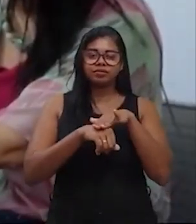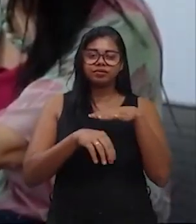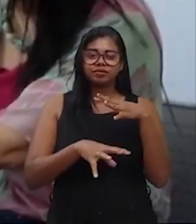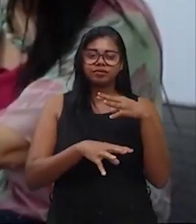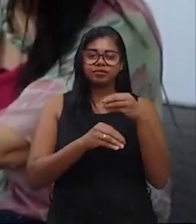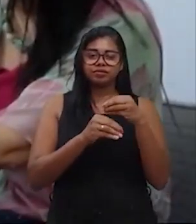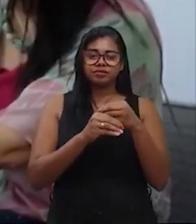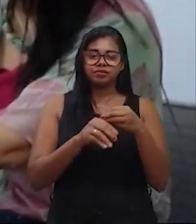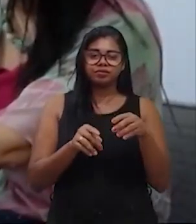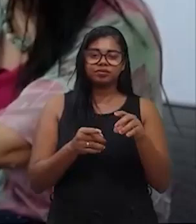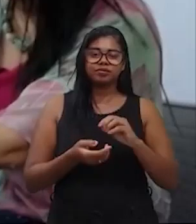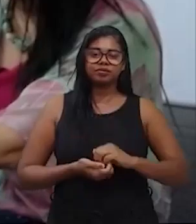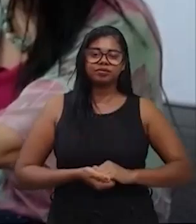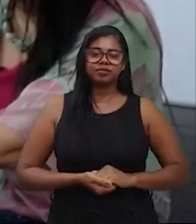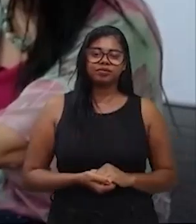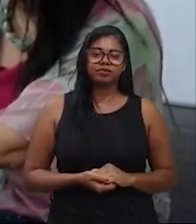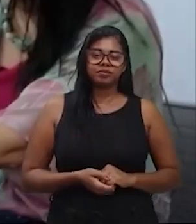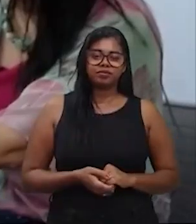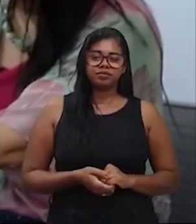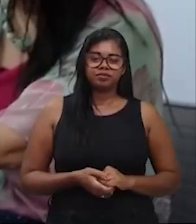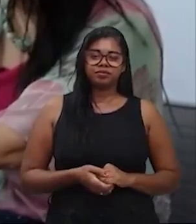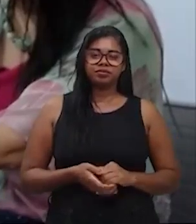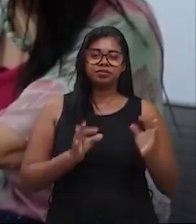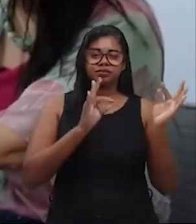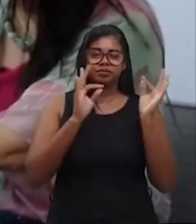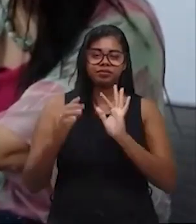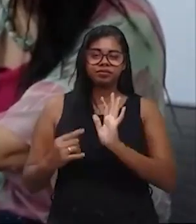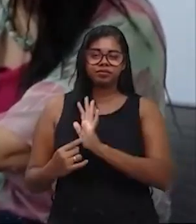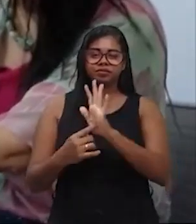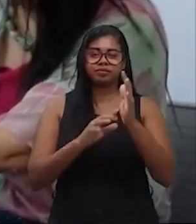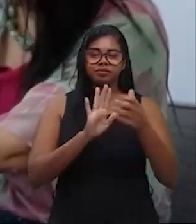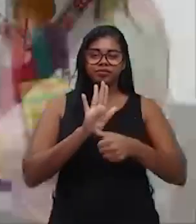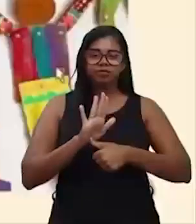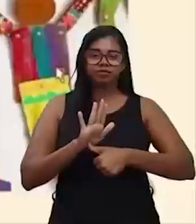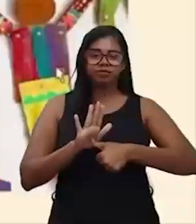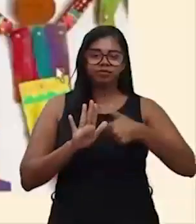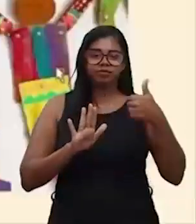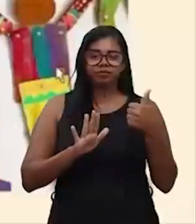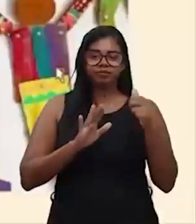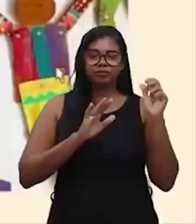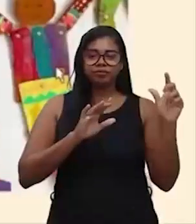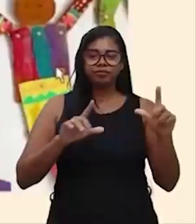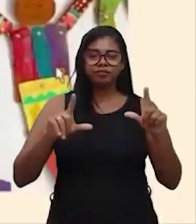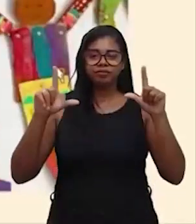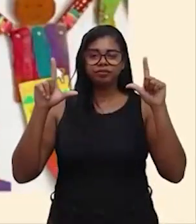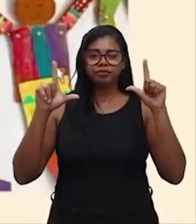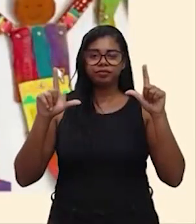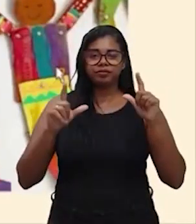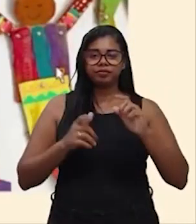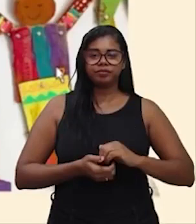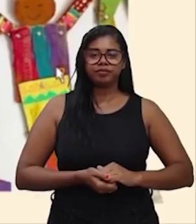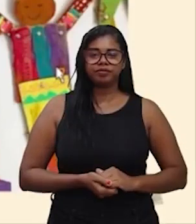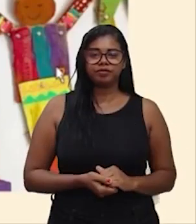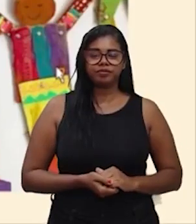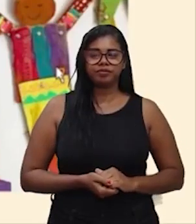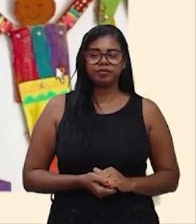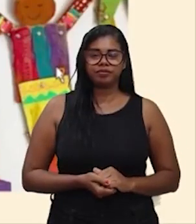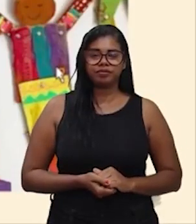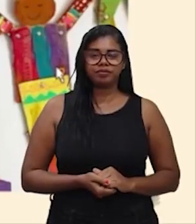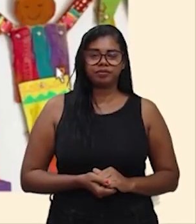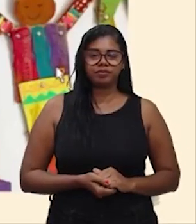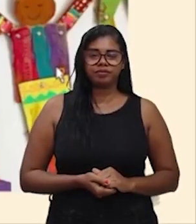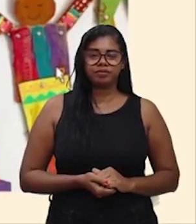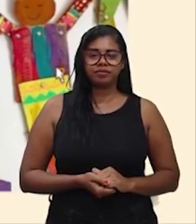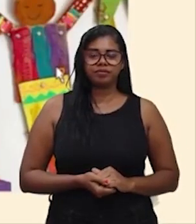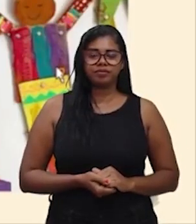conversar logo de antemão. Vou mostrar para vocês aí essa primeira imagem, que é de uma artista gringa